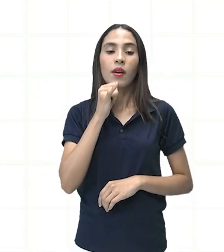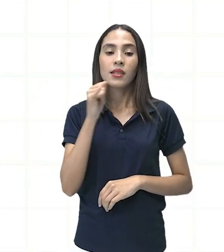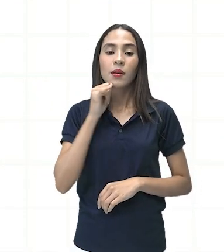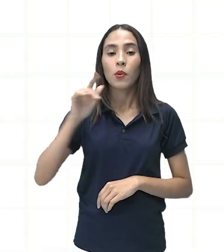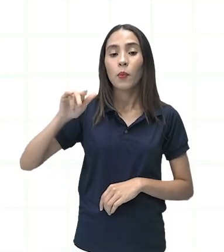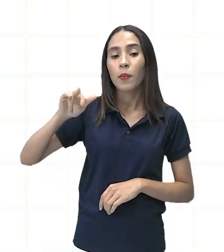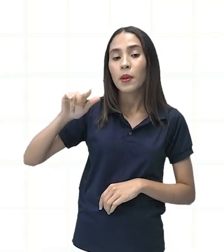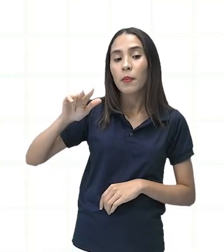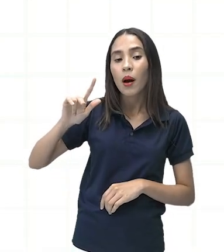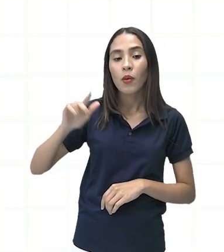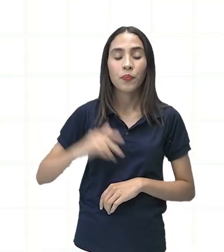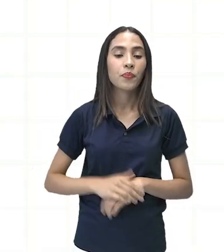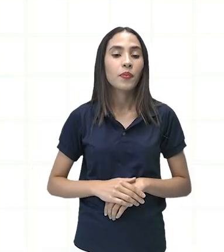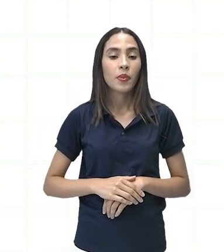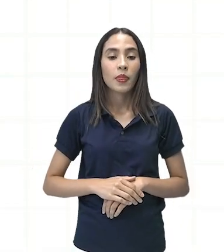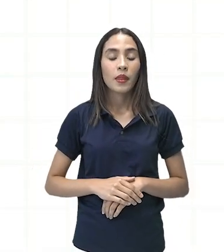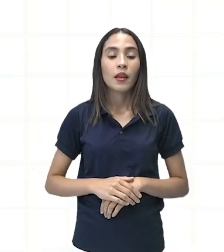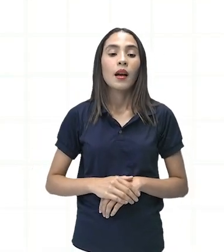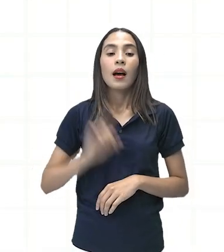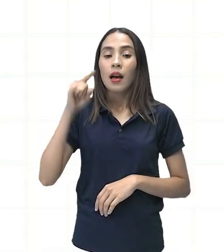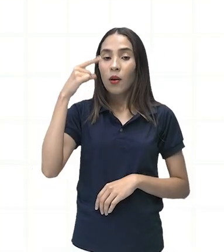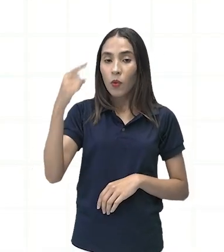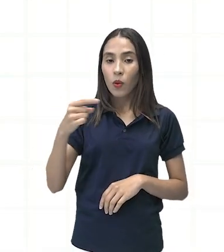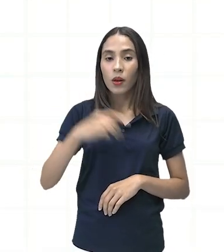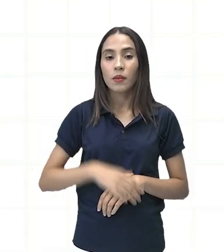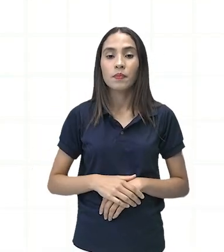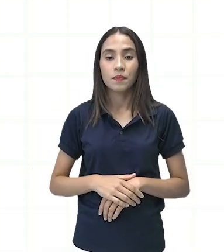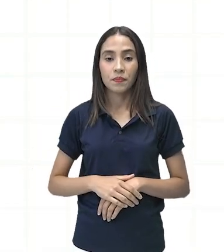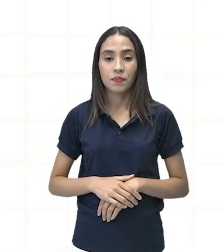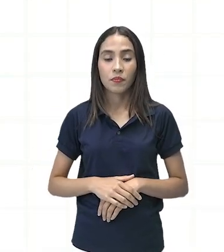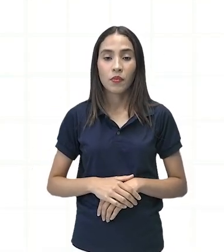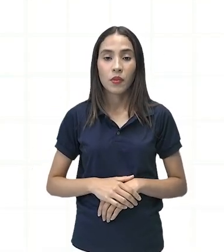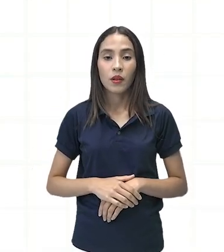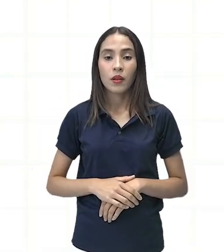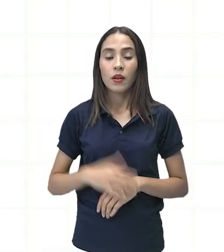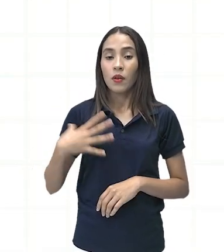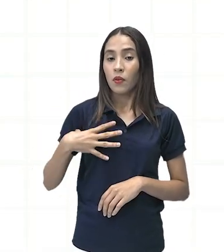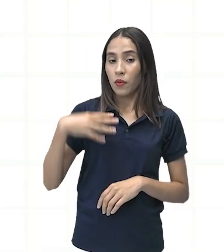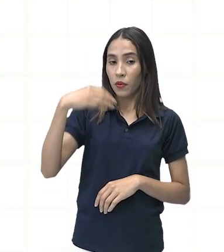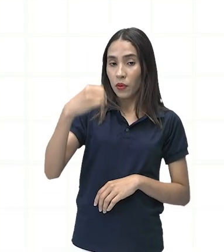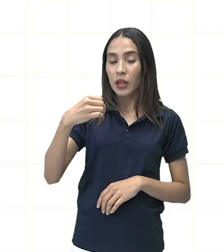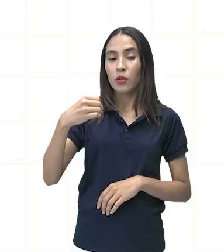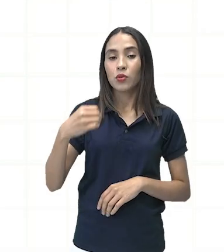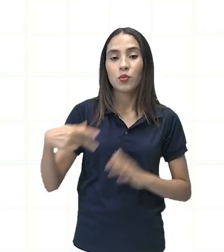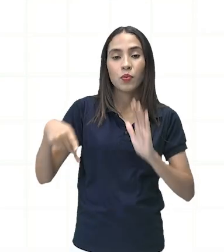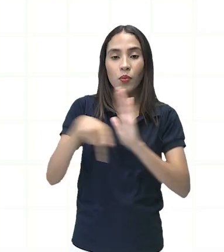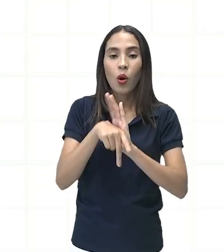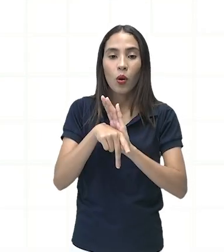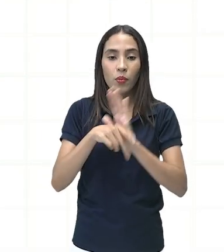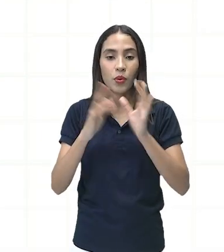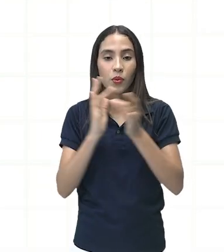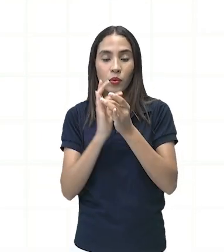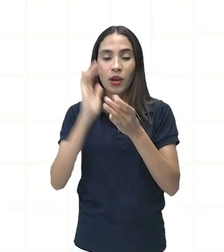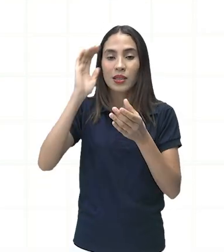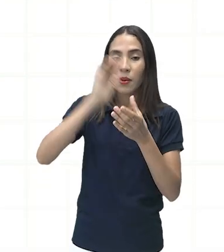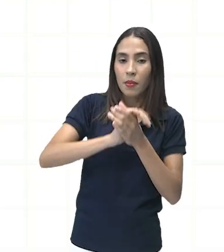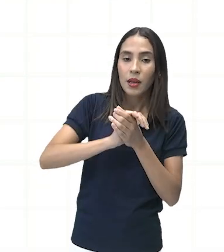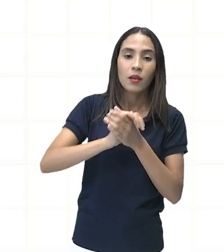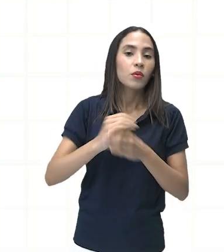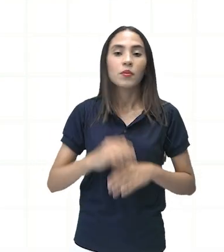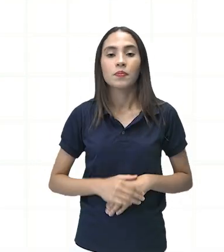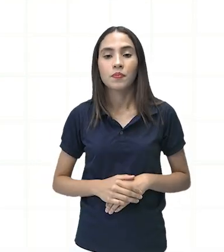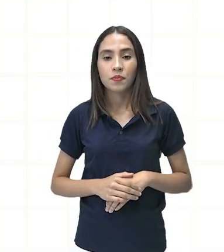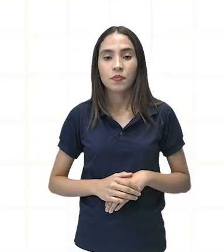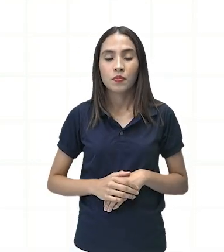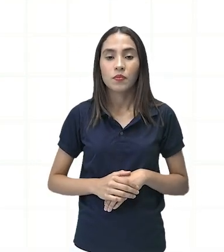primos. E agora vamos para a descendência, ou seja, os filhos gerados dessa união, que a gente chama, né,